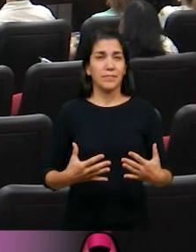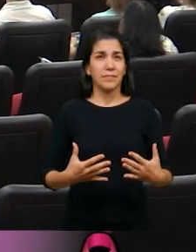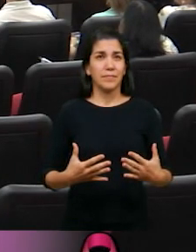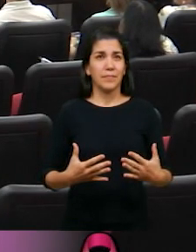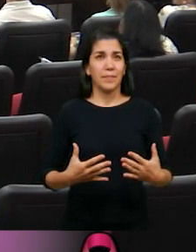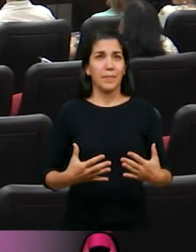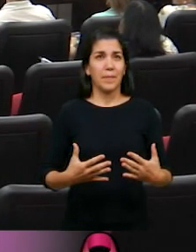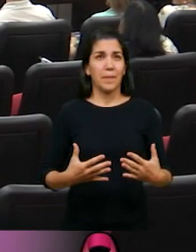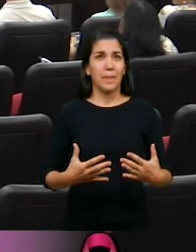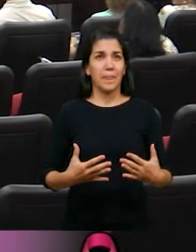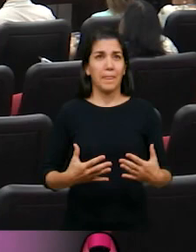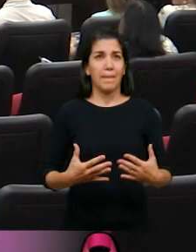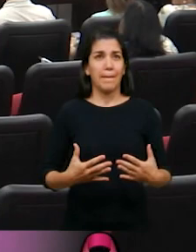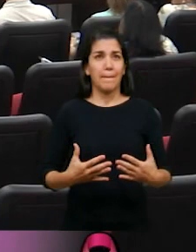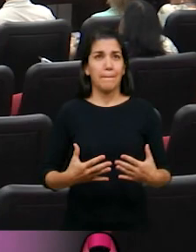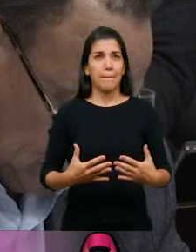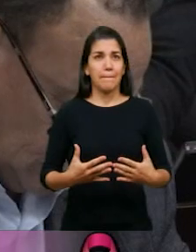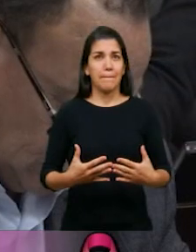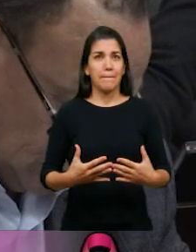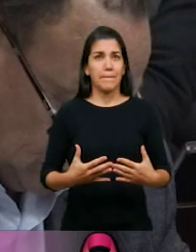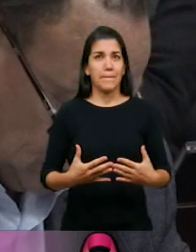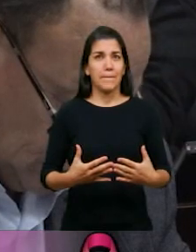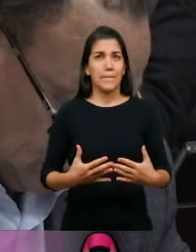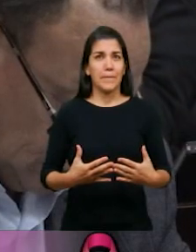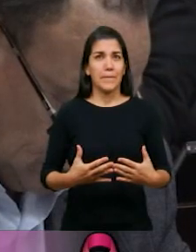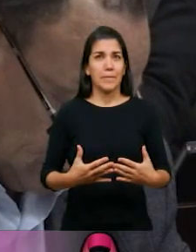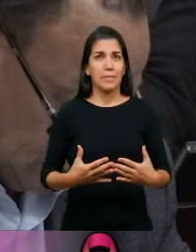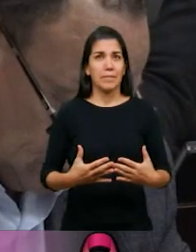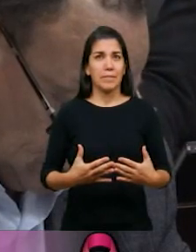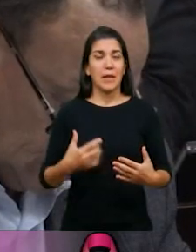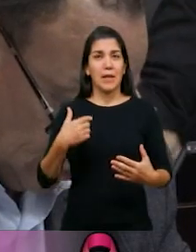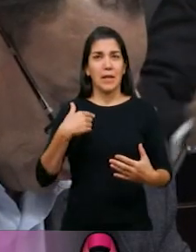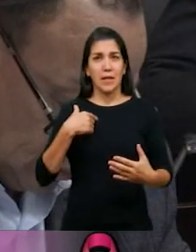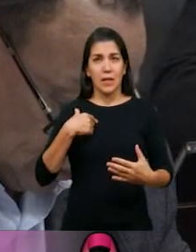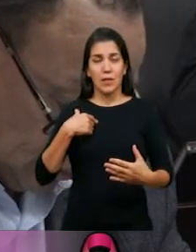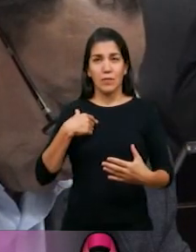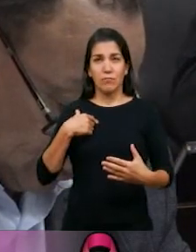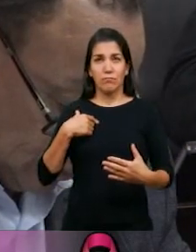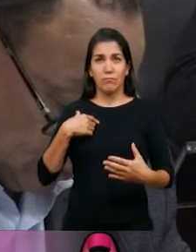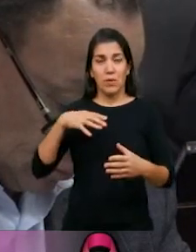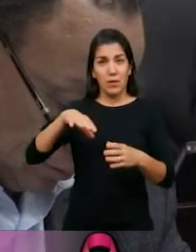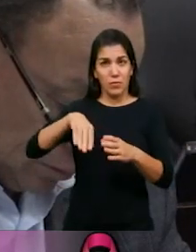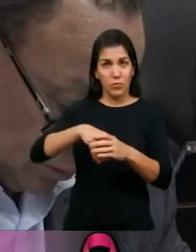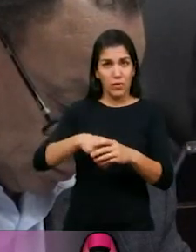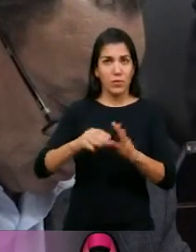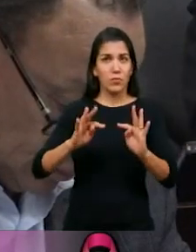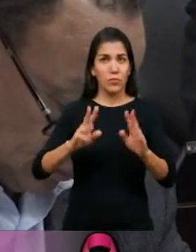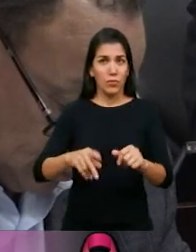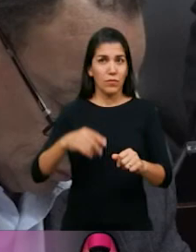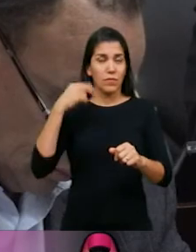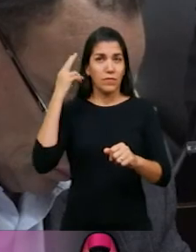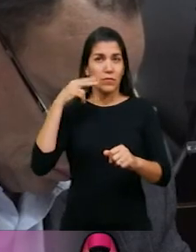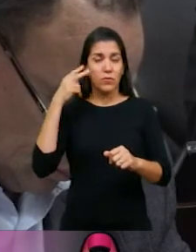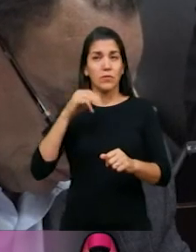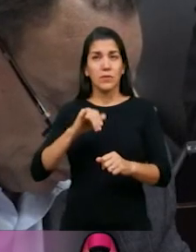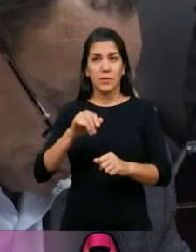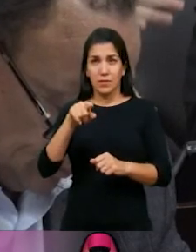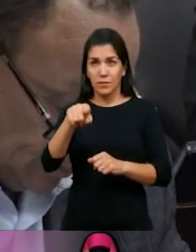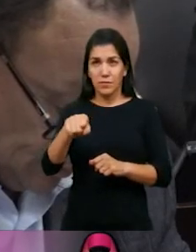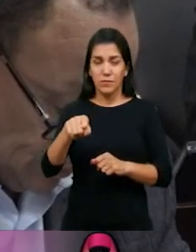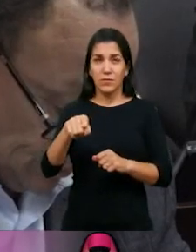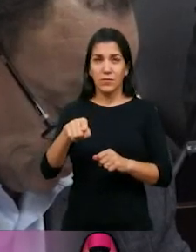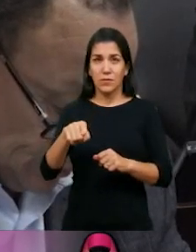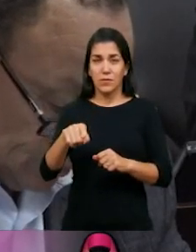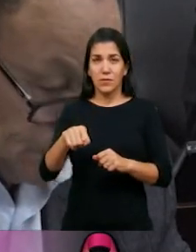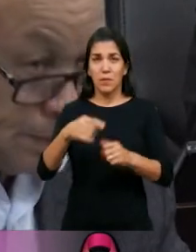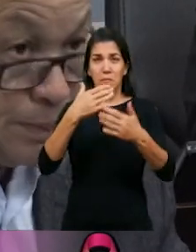como provar. Eu quero que ele fale dele. Não me coloque como todos os vereadores. Só isso, entendeu? Se ele tiver alguma coisa que